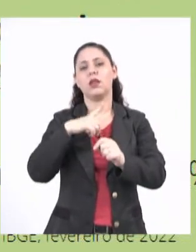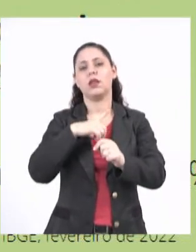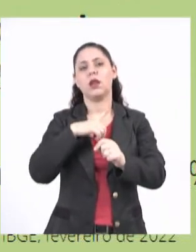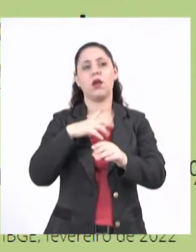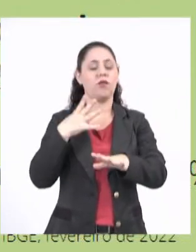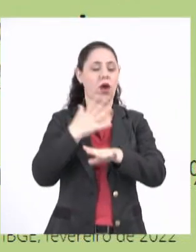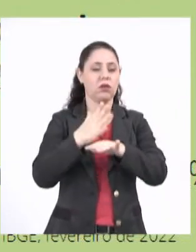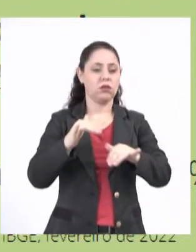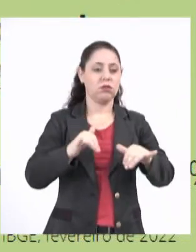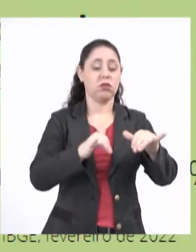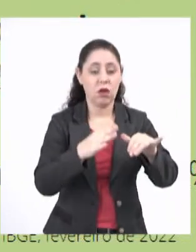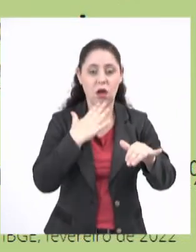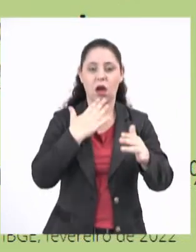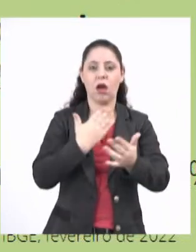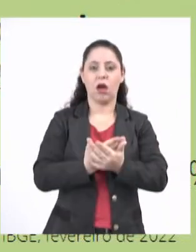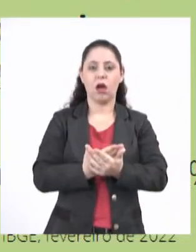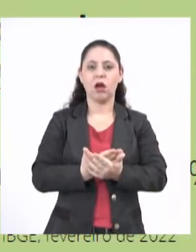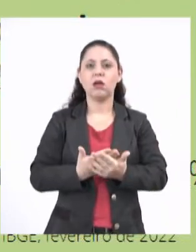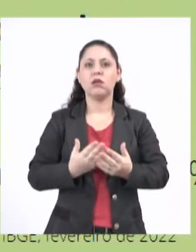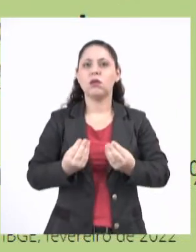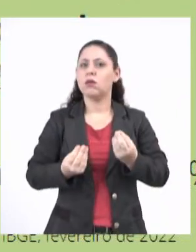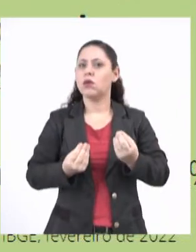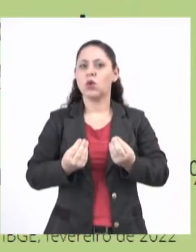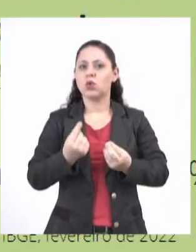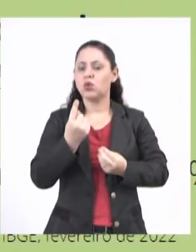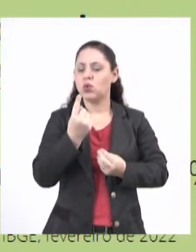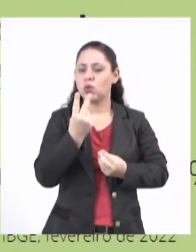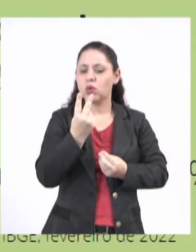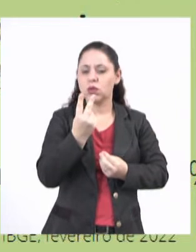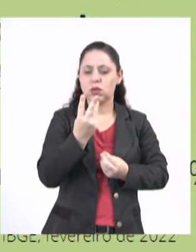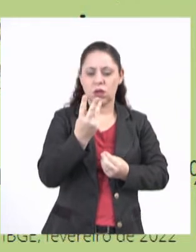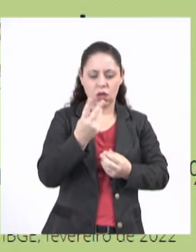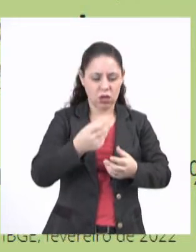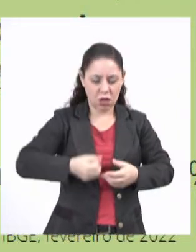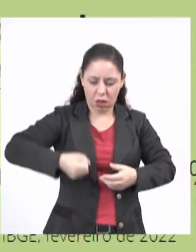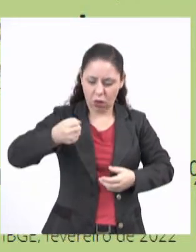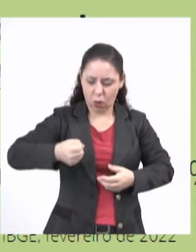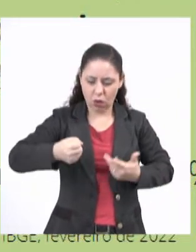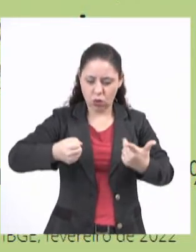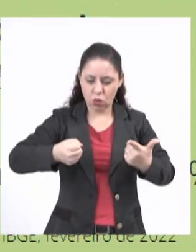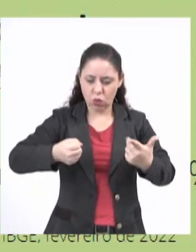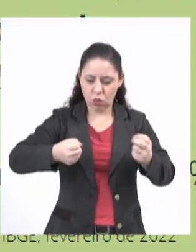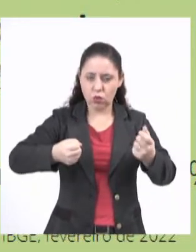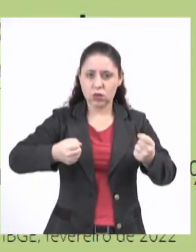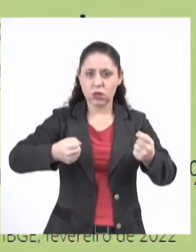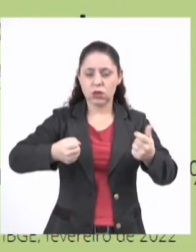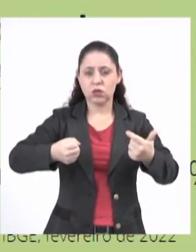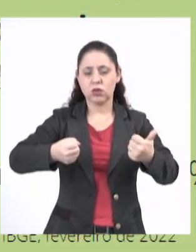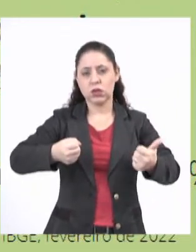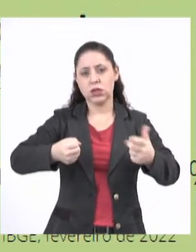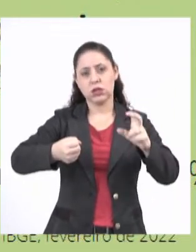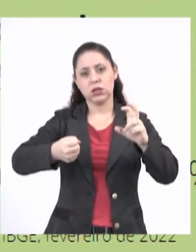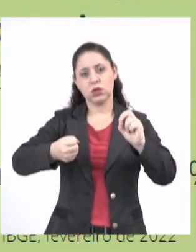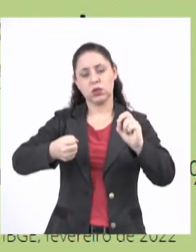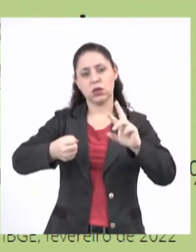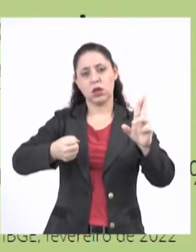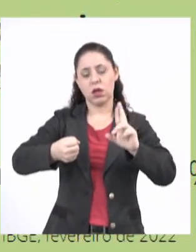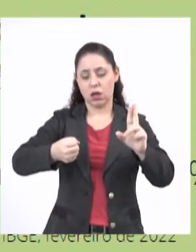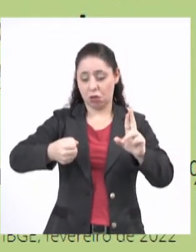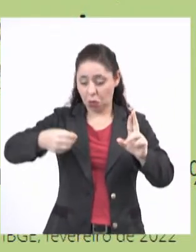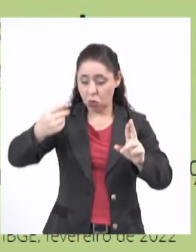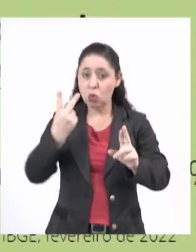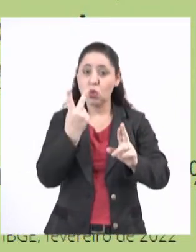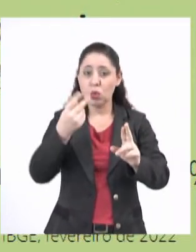tomou um susto com a conta, duas, três sacolas, a gente está pagando 200, R$ 150, né?